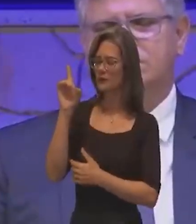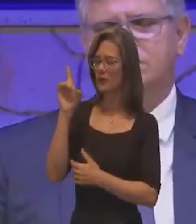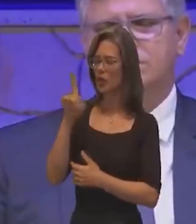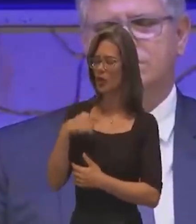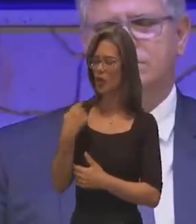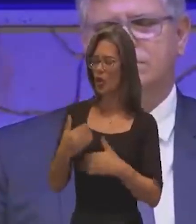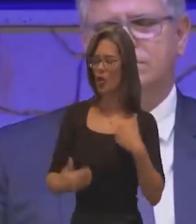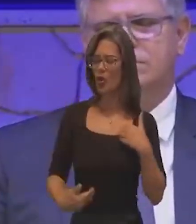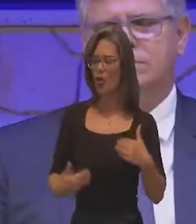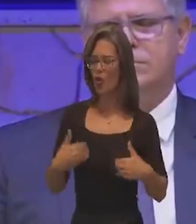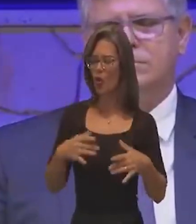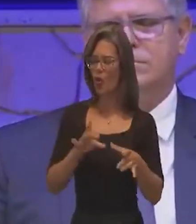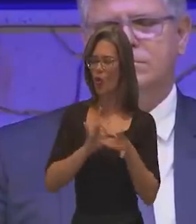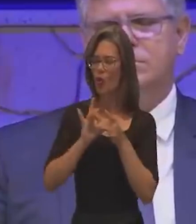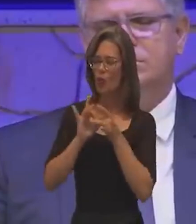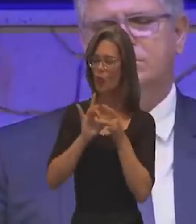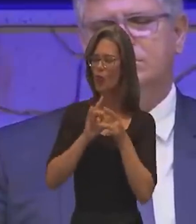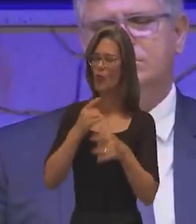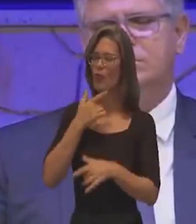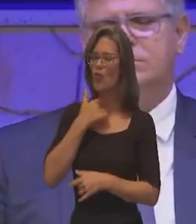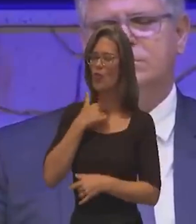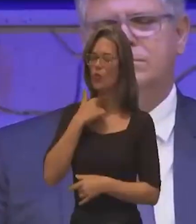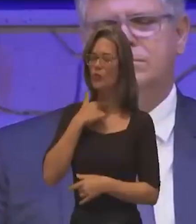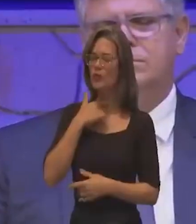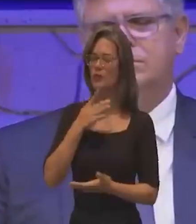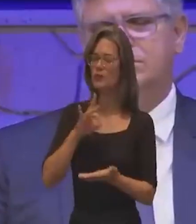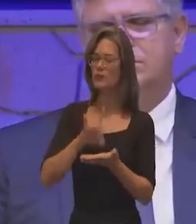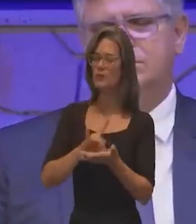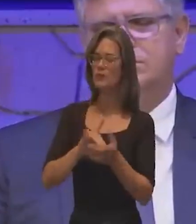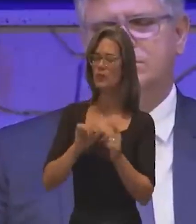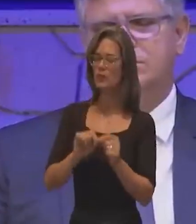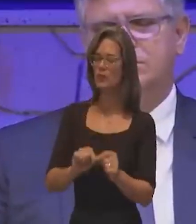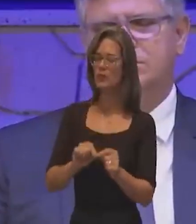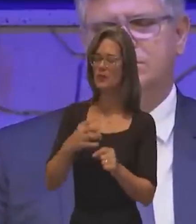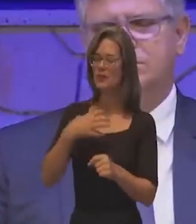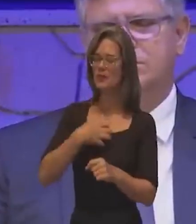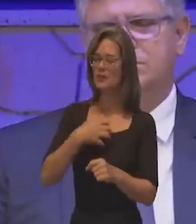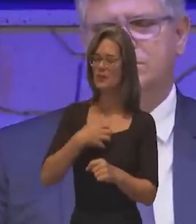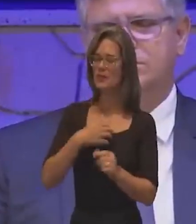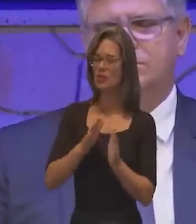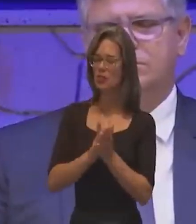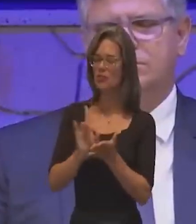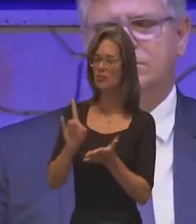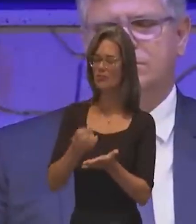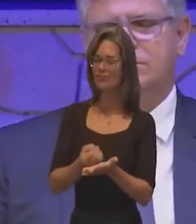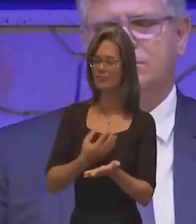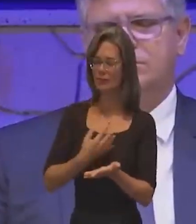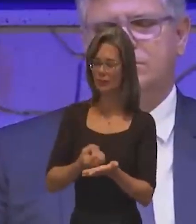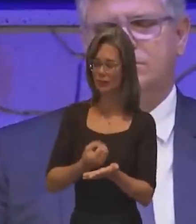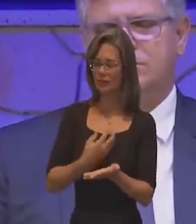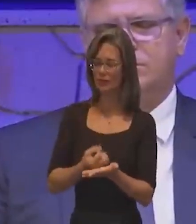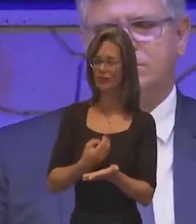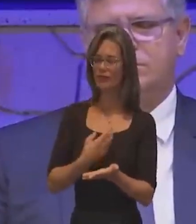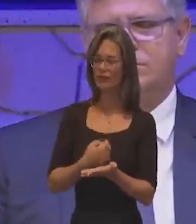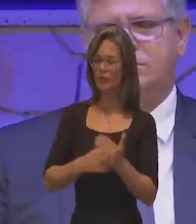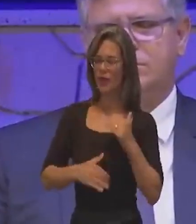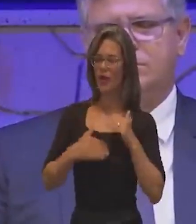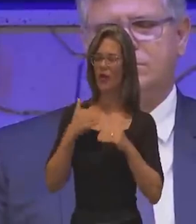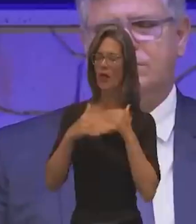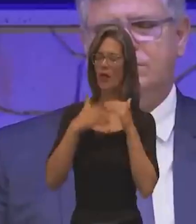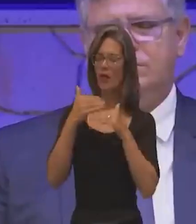neste momento, com um desejo sincero de sermos edificados pela Tua palavra. Não a nós,